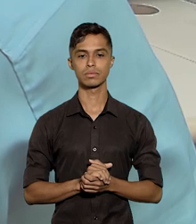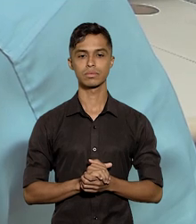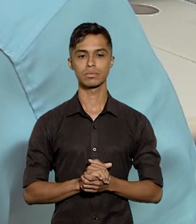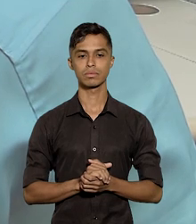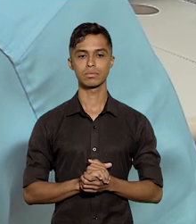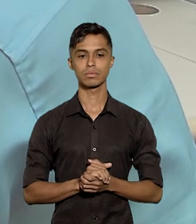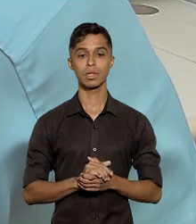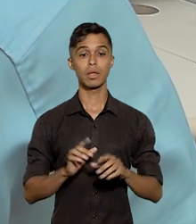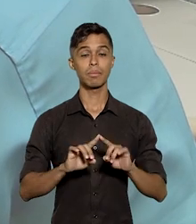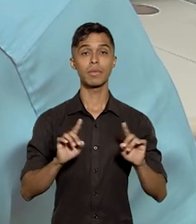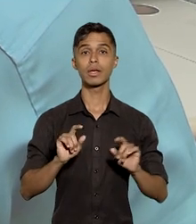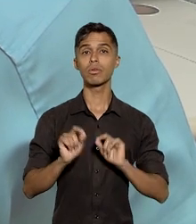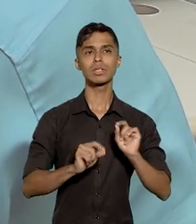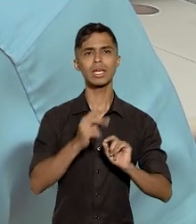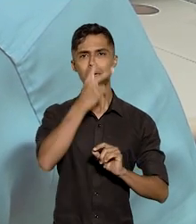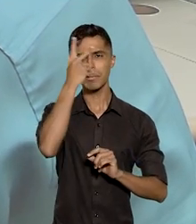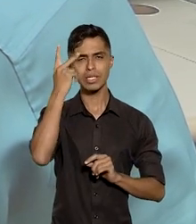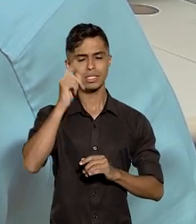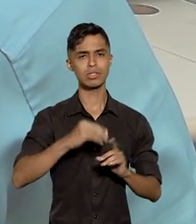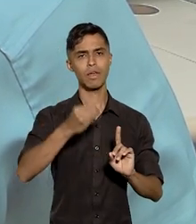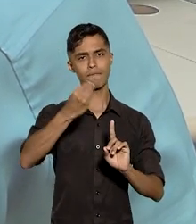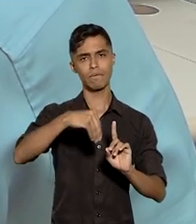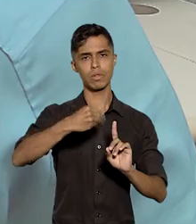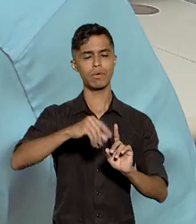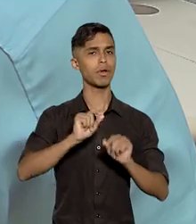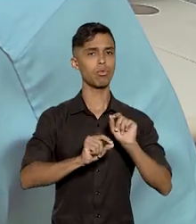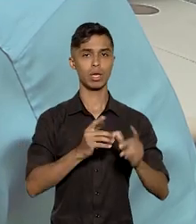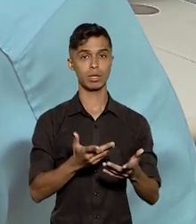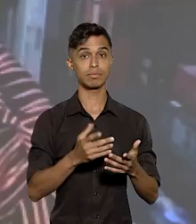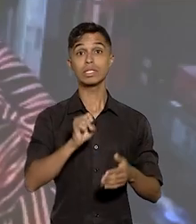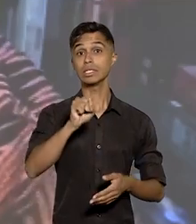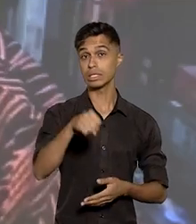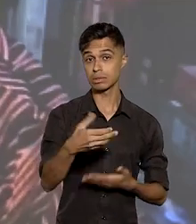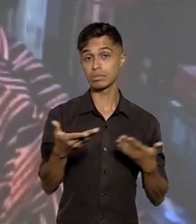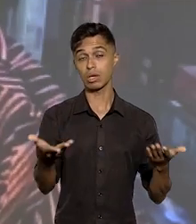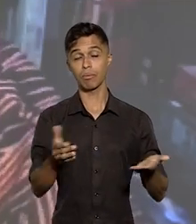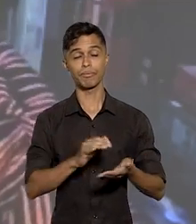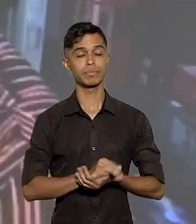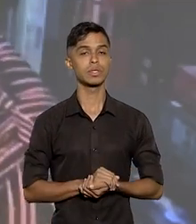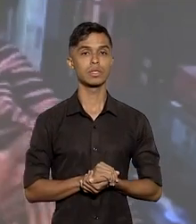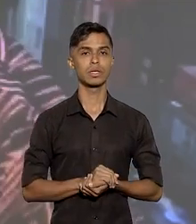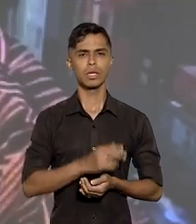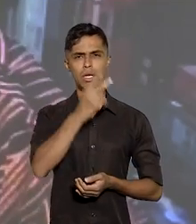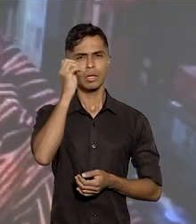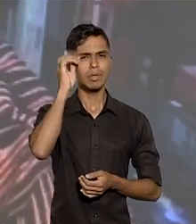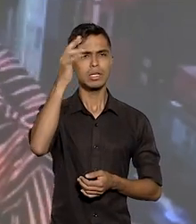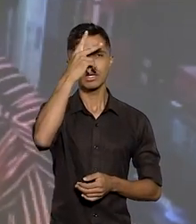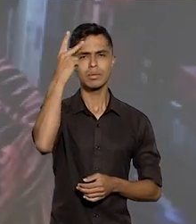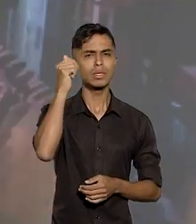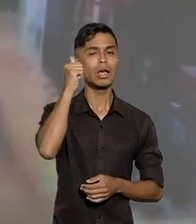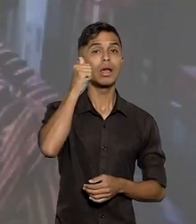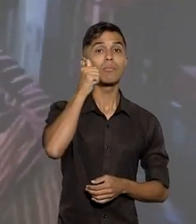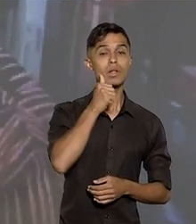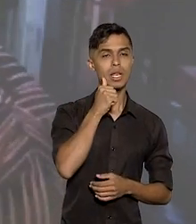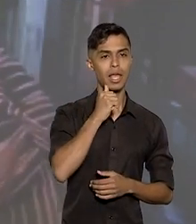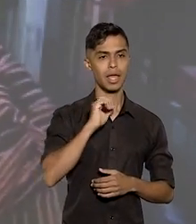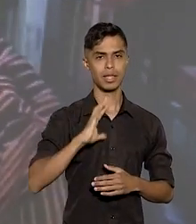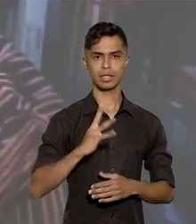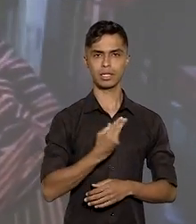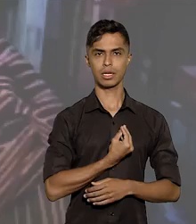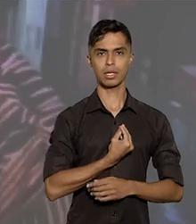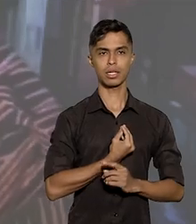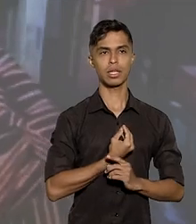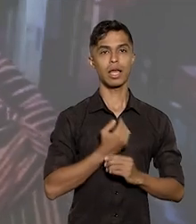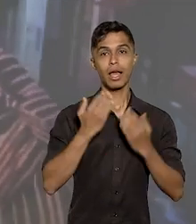Que são pessoas em situação de vulnerabilidade. Sim, imagine só uma mulher trans, né, se apresentar